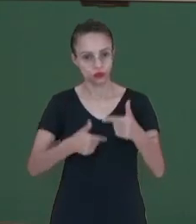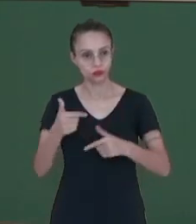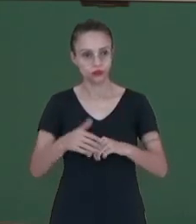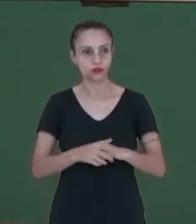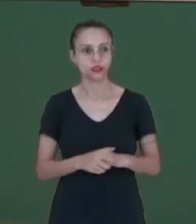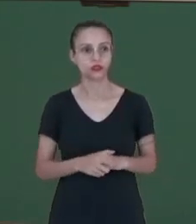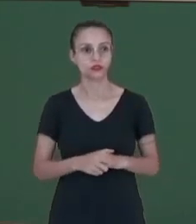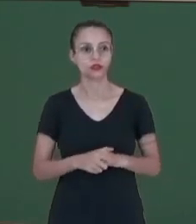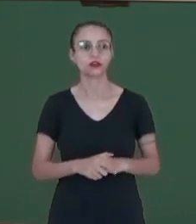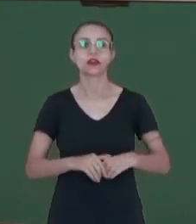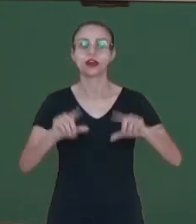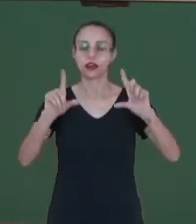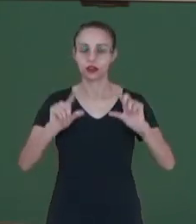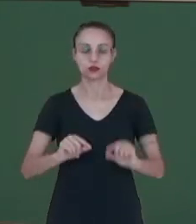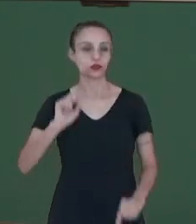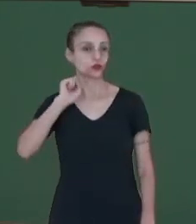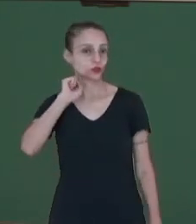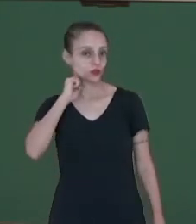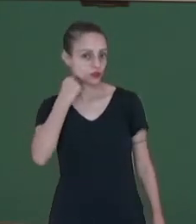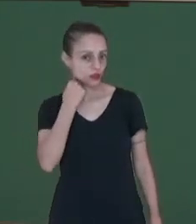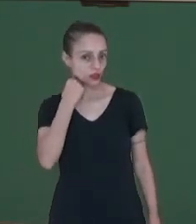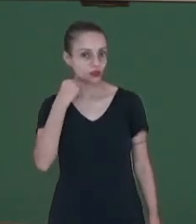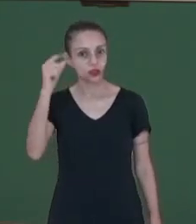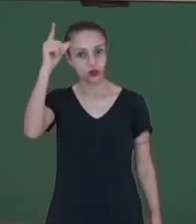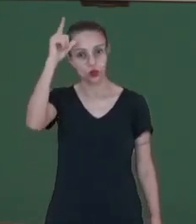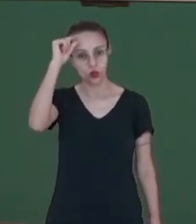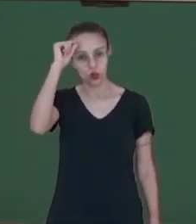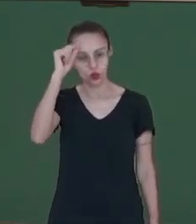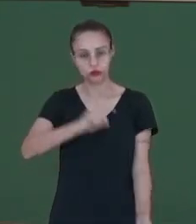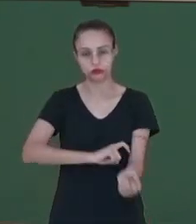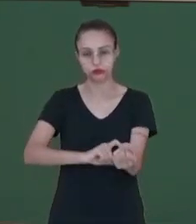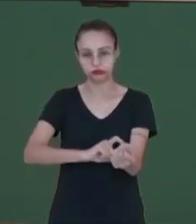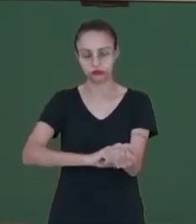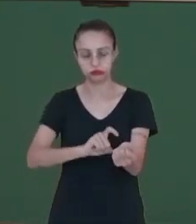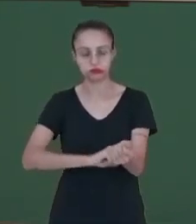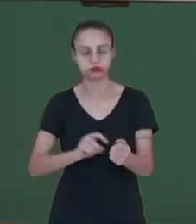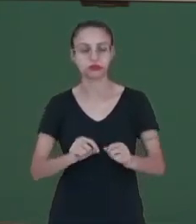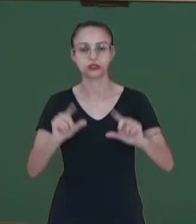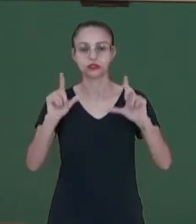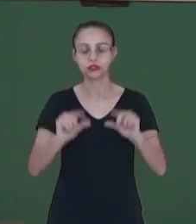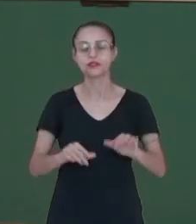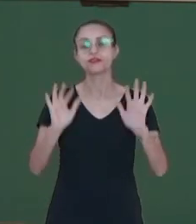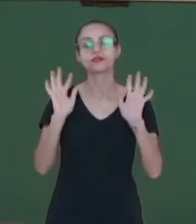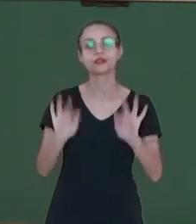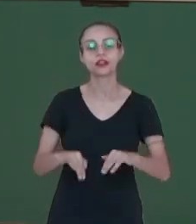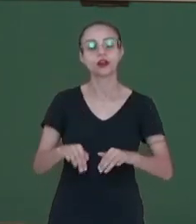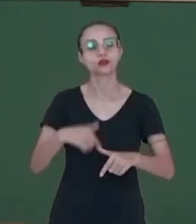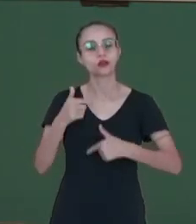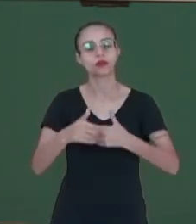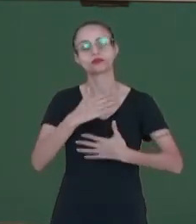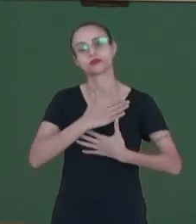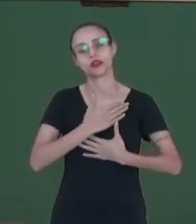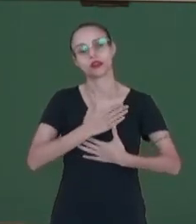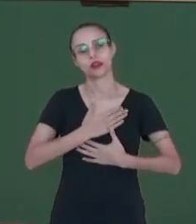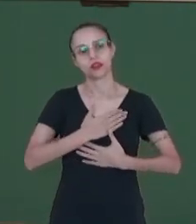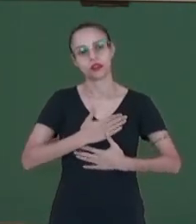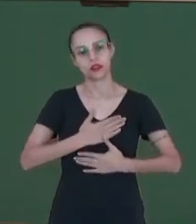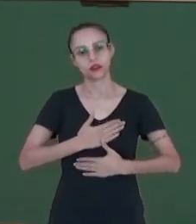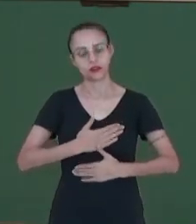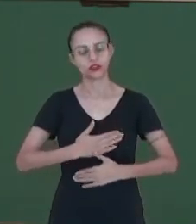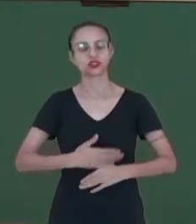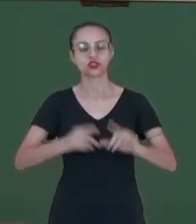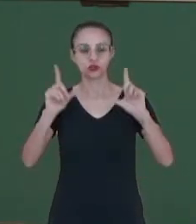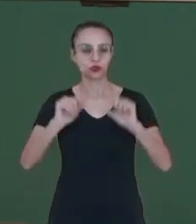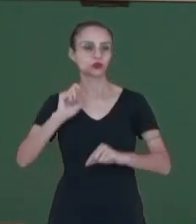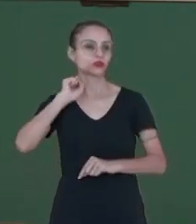no trabalho, né? Redução do estresse e alívio de tensão. Então, de repente, quando é feita no final, né? É um relaxamento, então ele diminui o